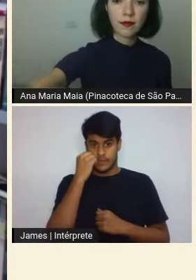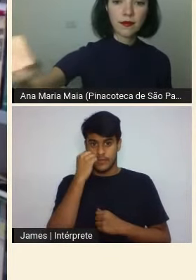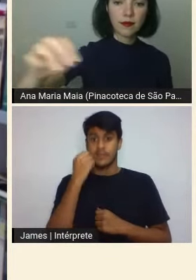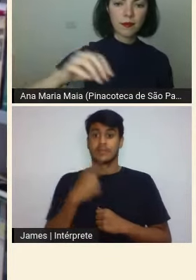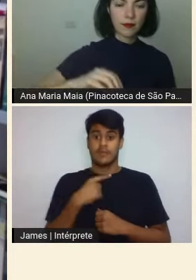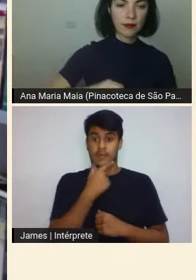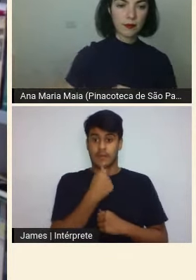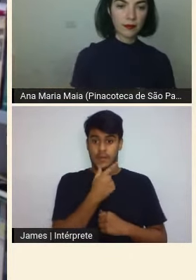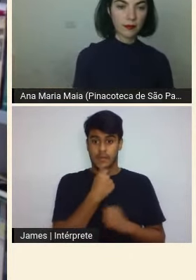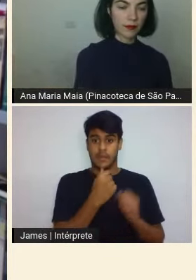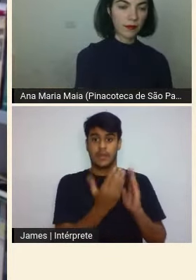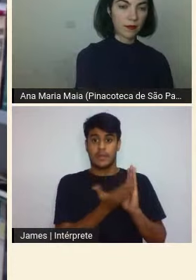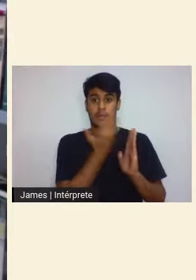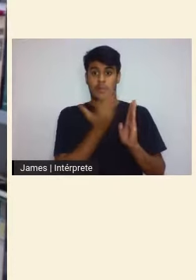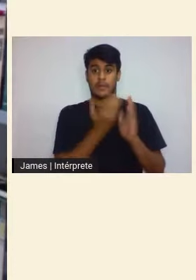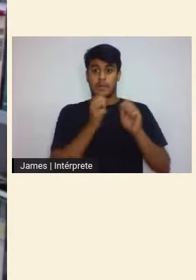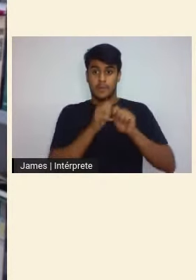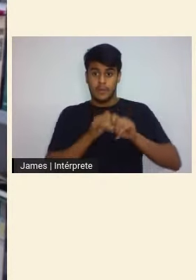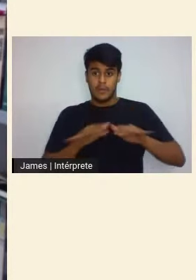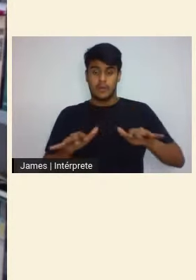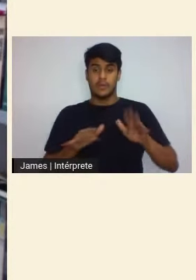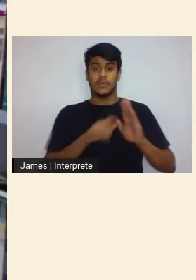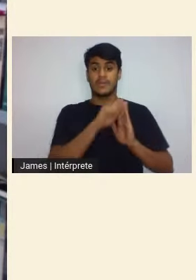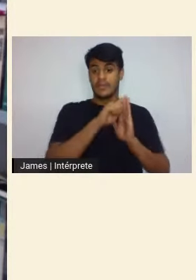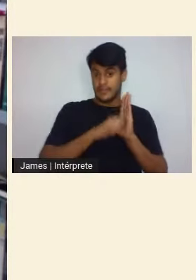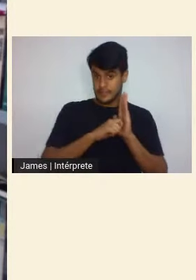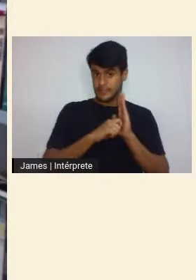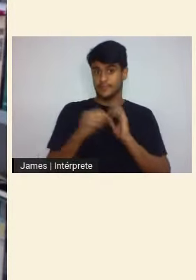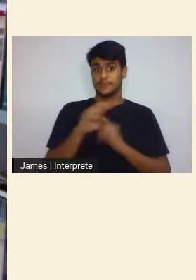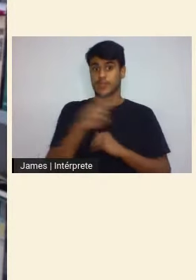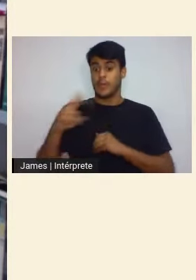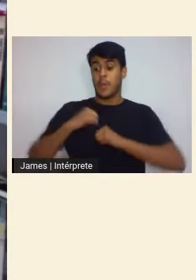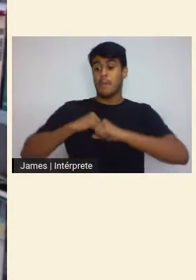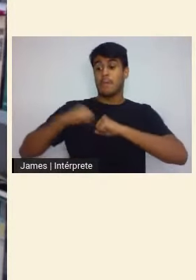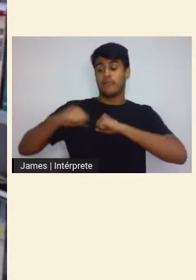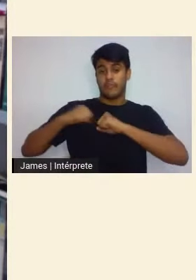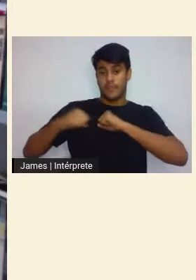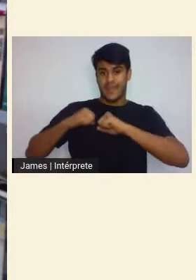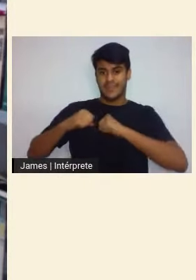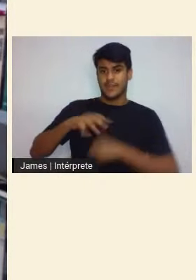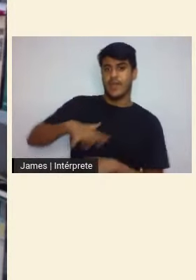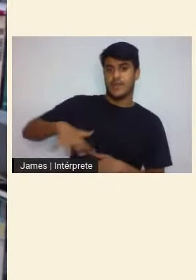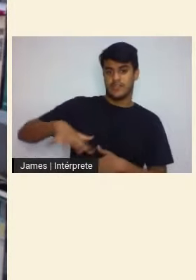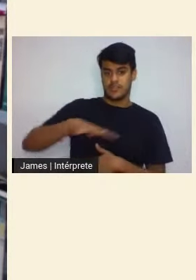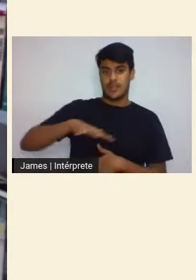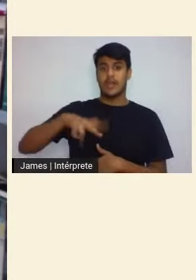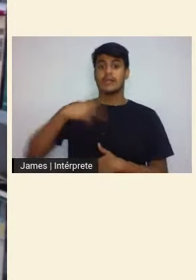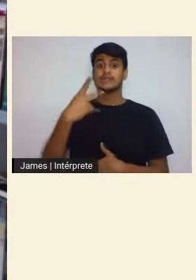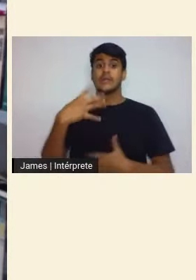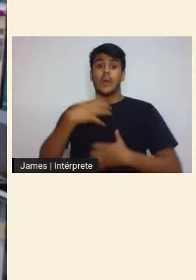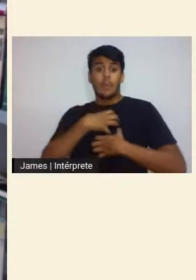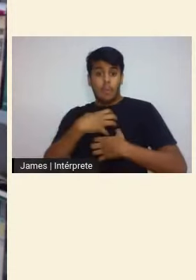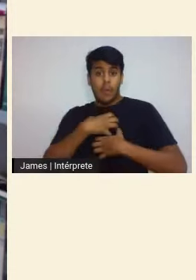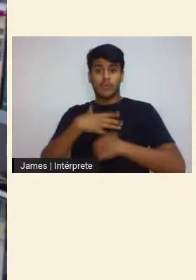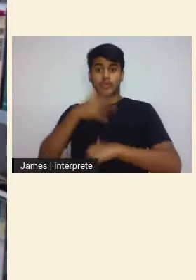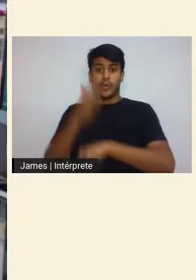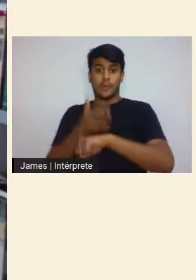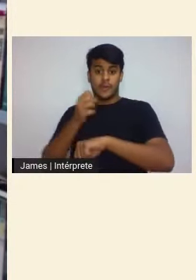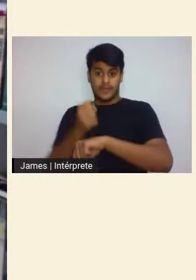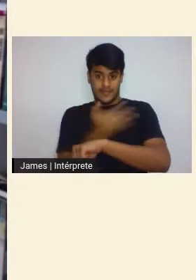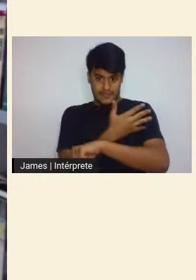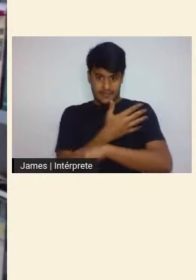publicou um texto chamado O Movimento Regionalista a seu Modo Modernista do Recife.